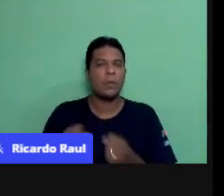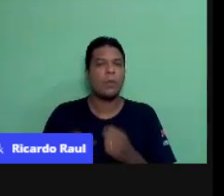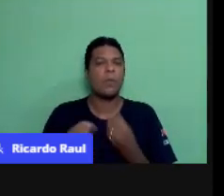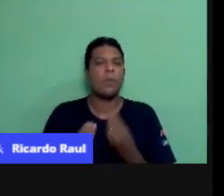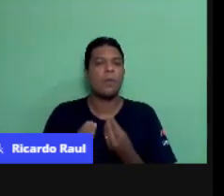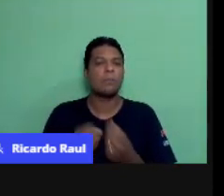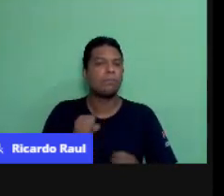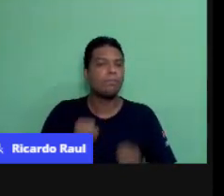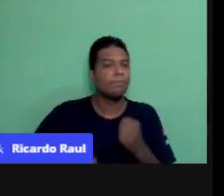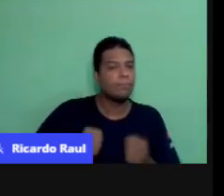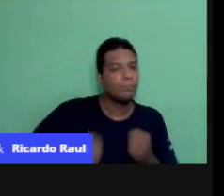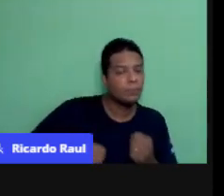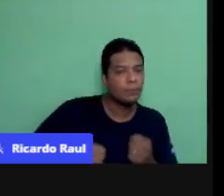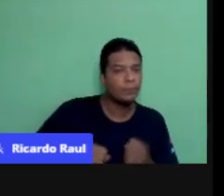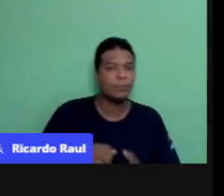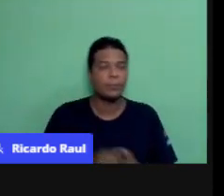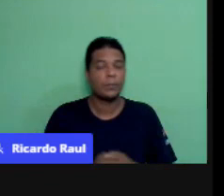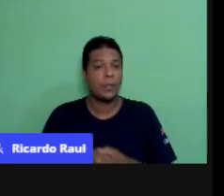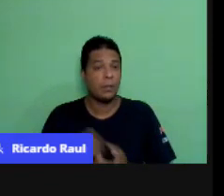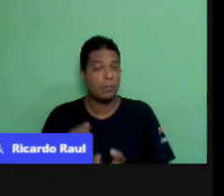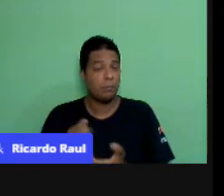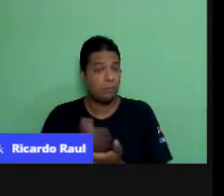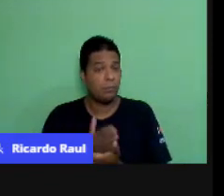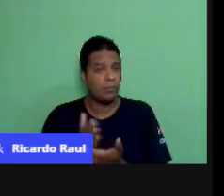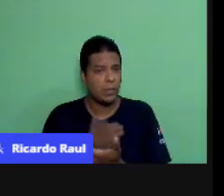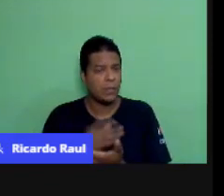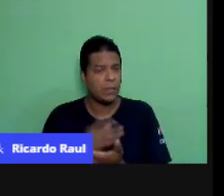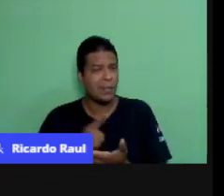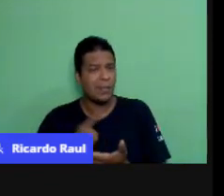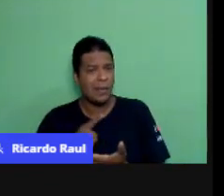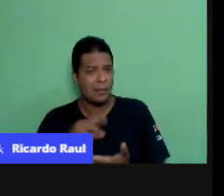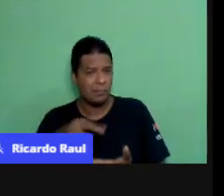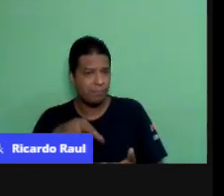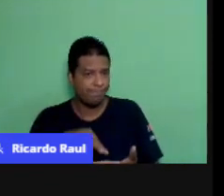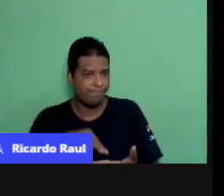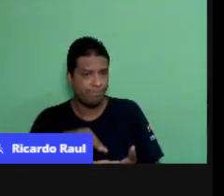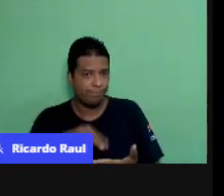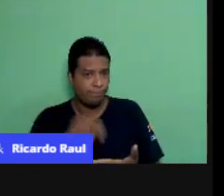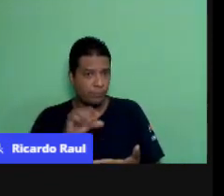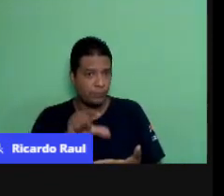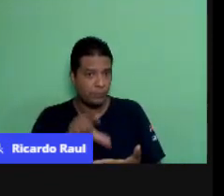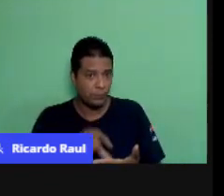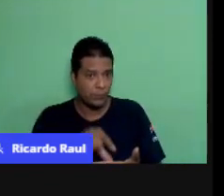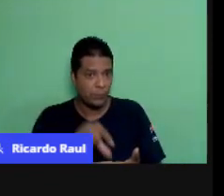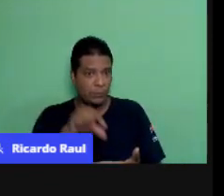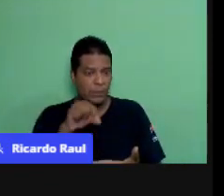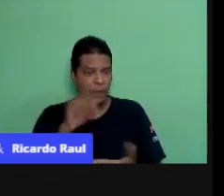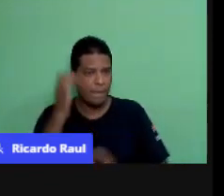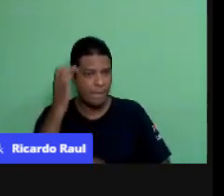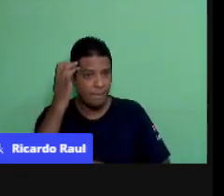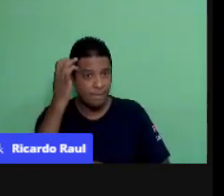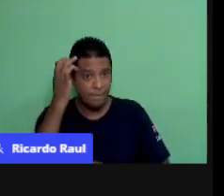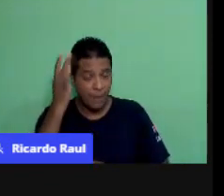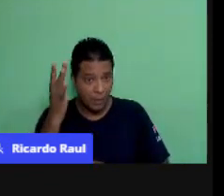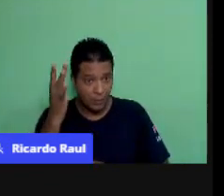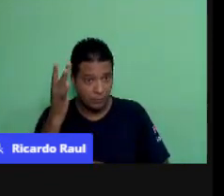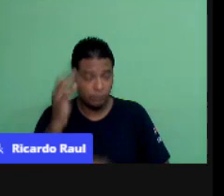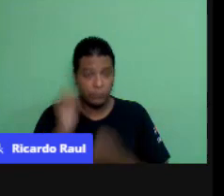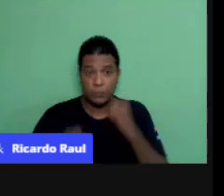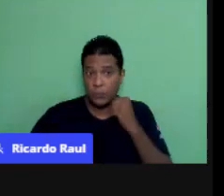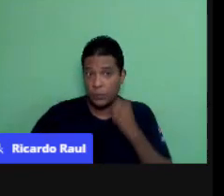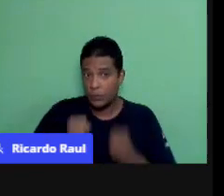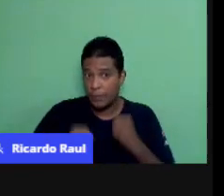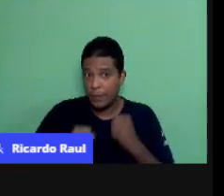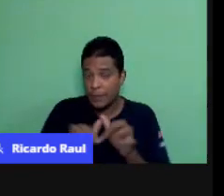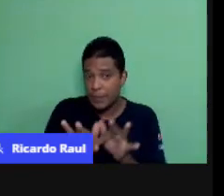fazer? Se lá no caderno já tem aquela atividade, eu vou pegar uma atividade mais fácil de agilidade, mais